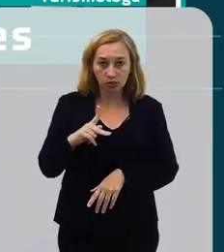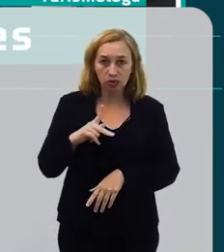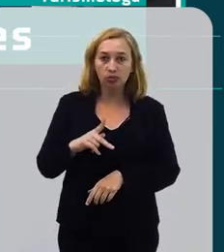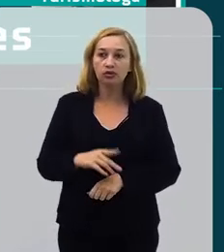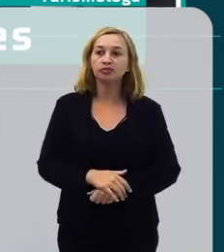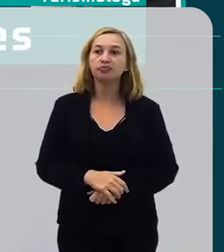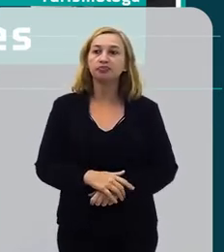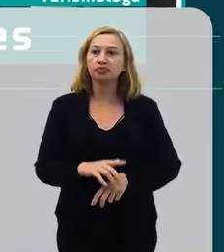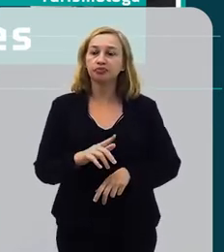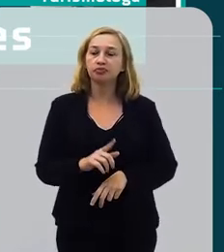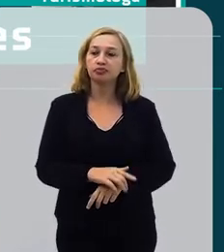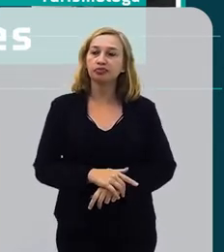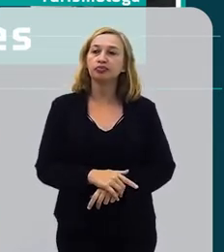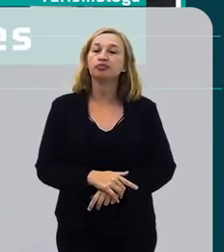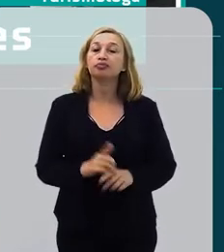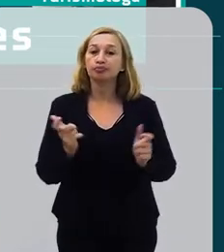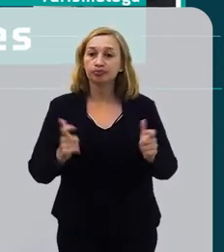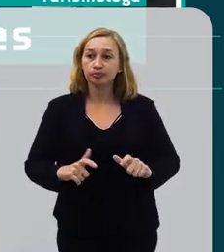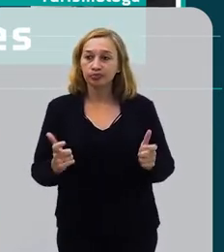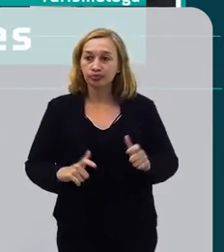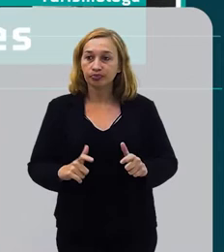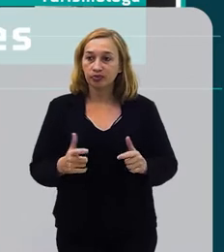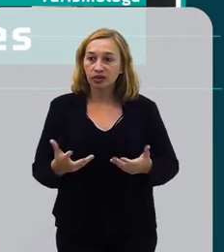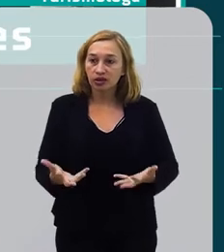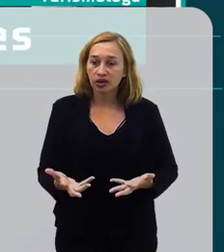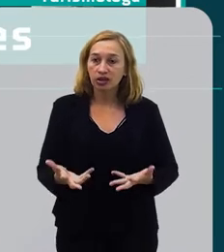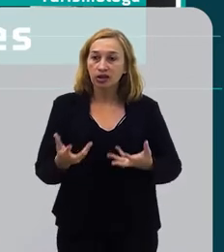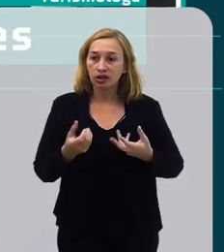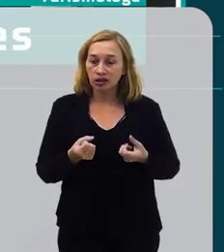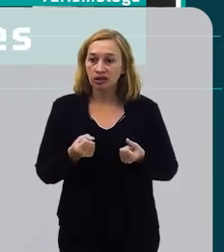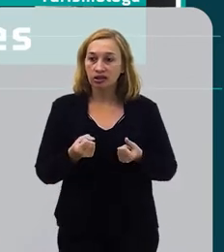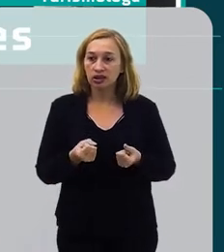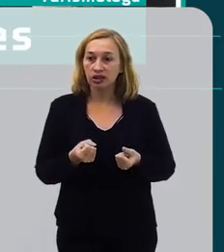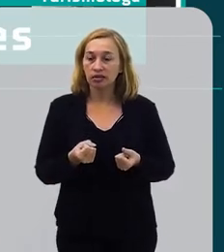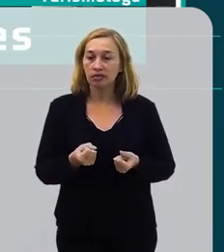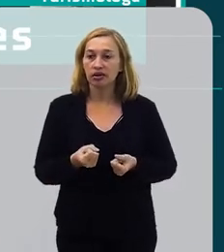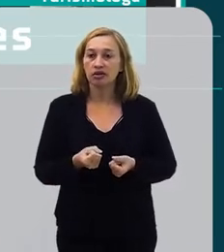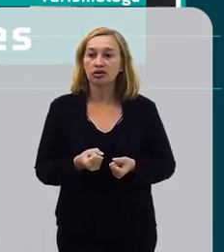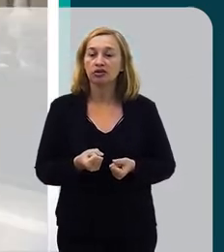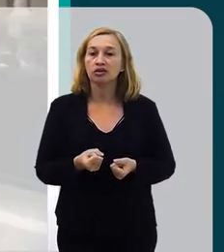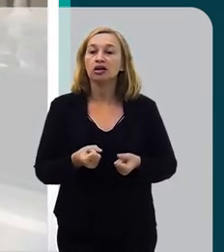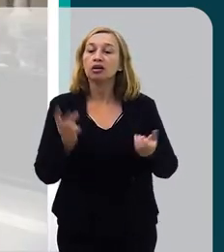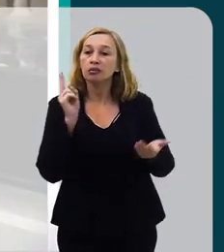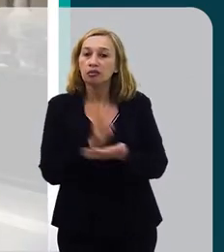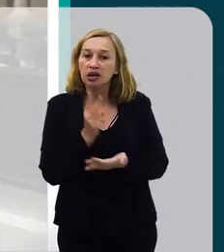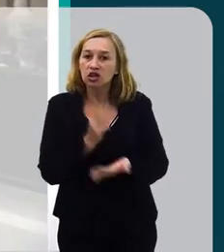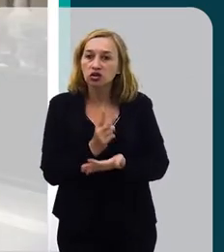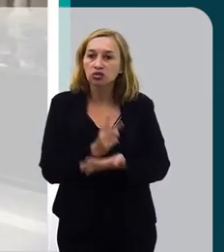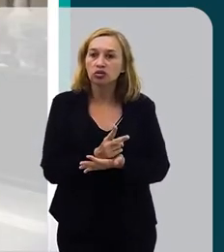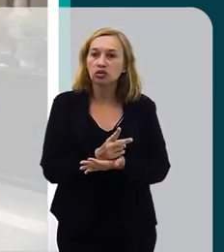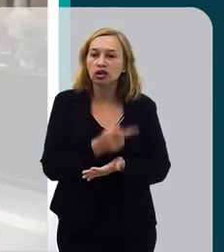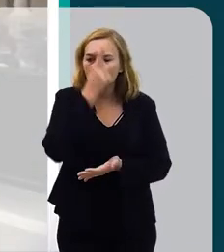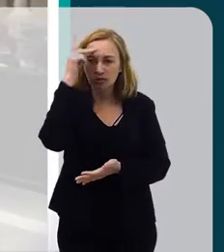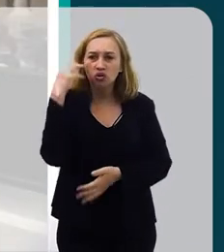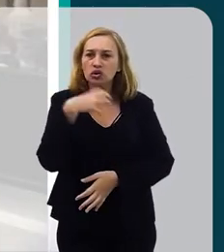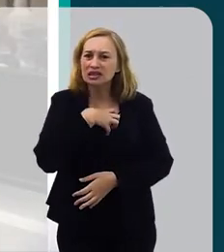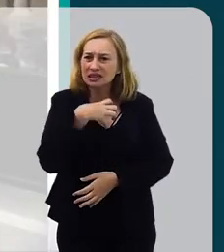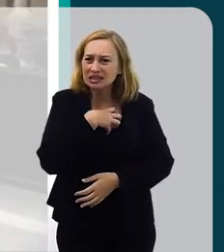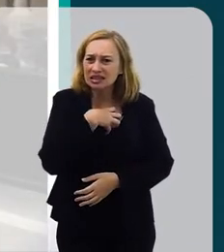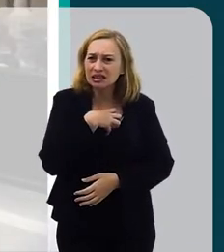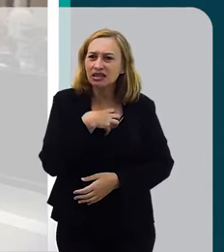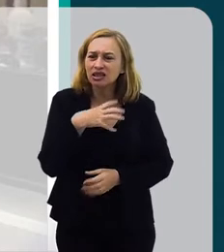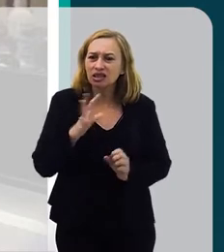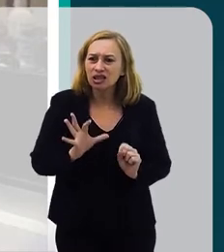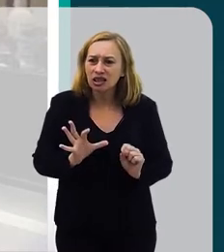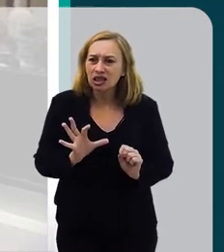a Defensoria, né, nos diversos, são lugares que acolhem a pauta. Então, mesmo que se as pessoas